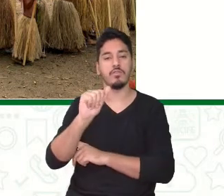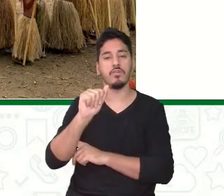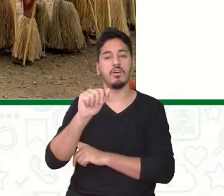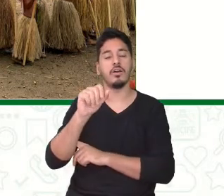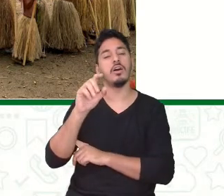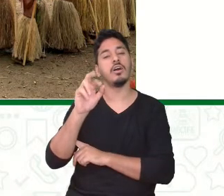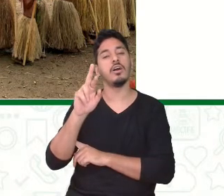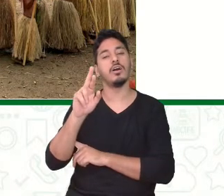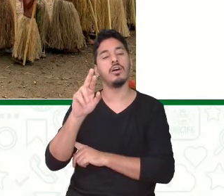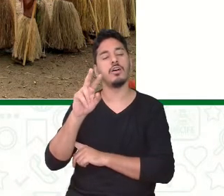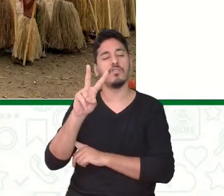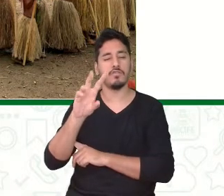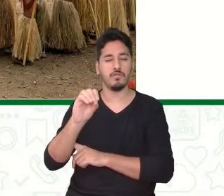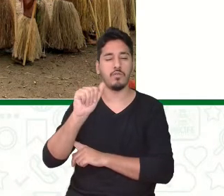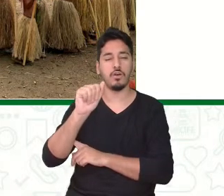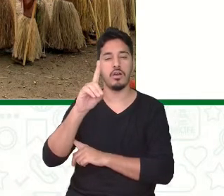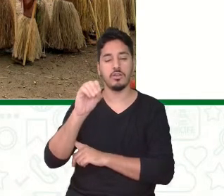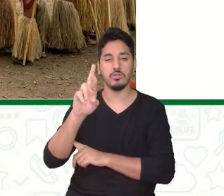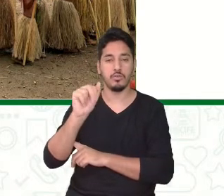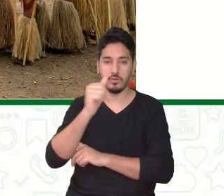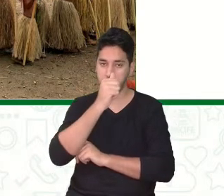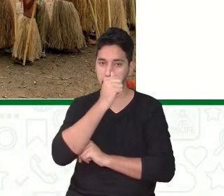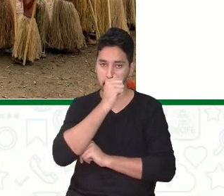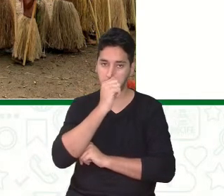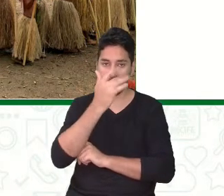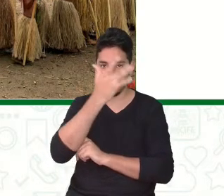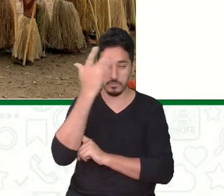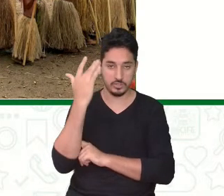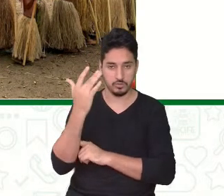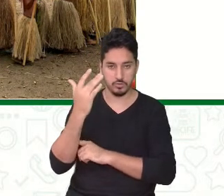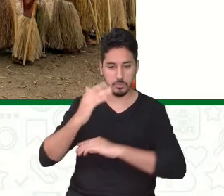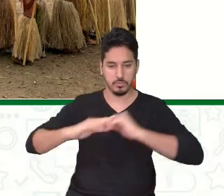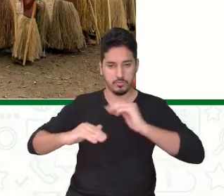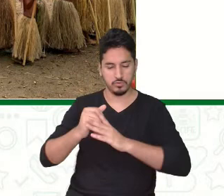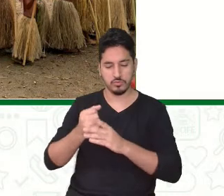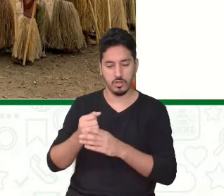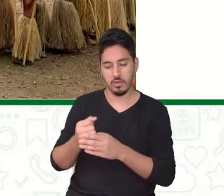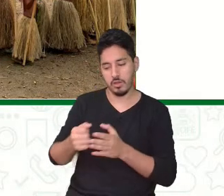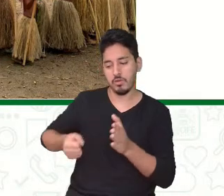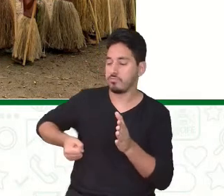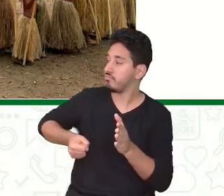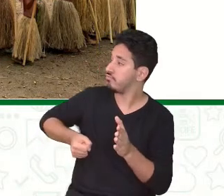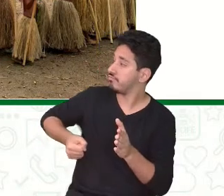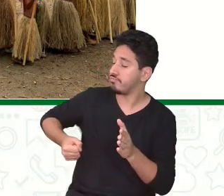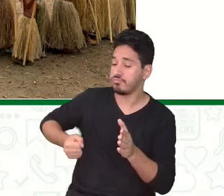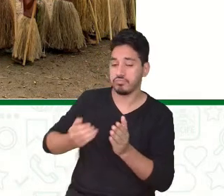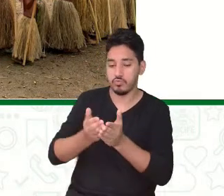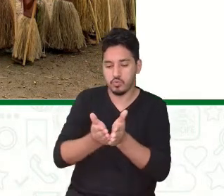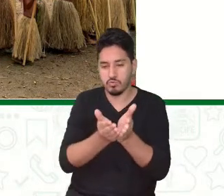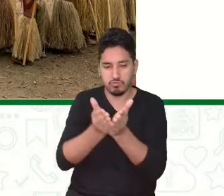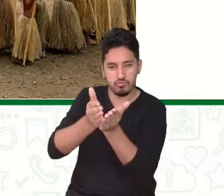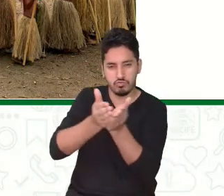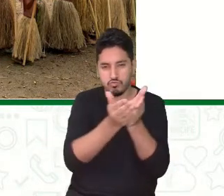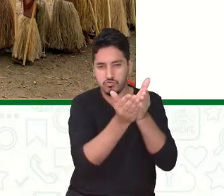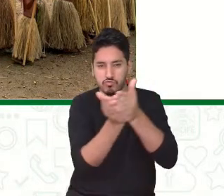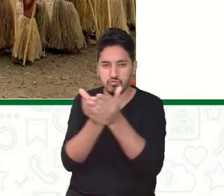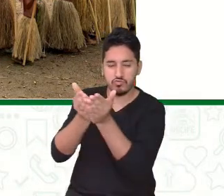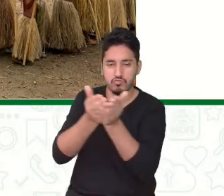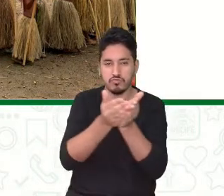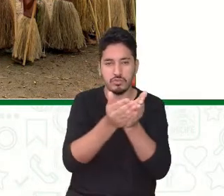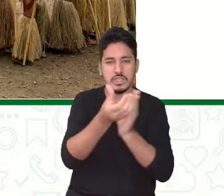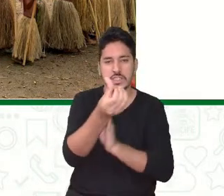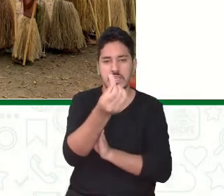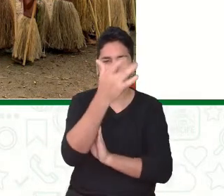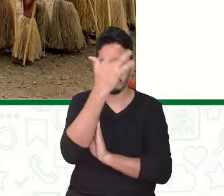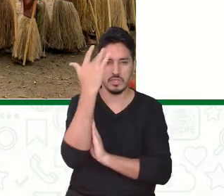barcos pequenos, que vai o barqueiro e mais umas 6, no máximo 7 pessoas. E aí,